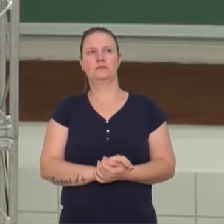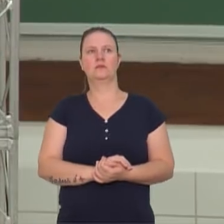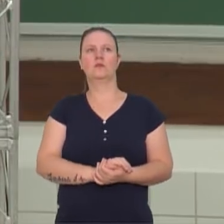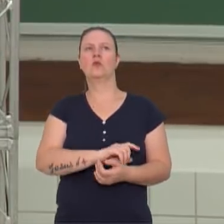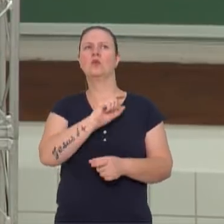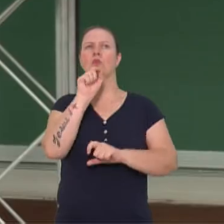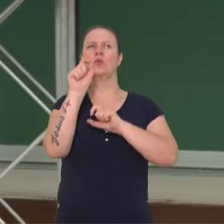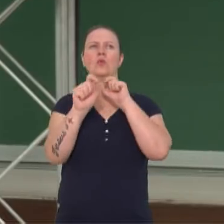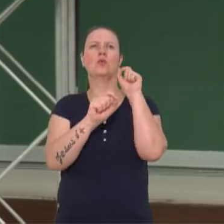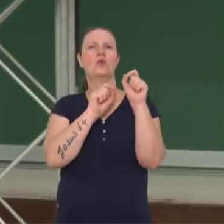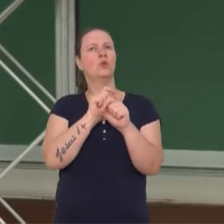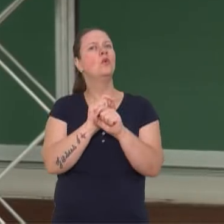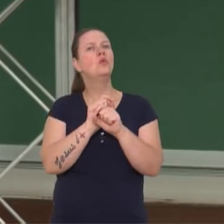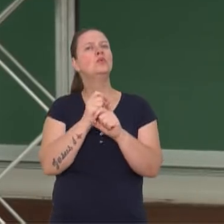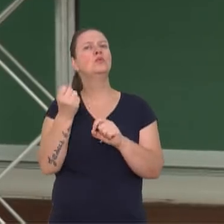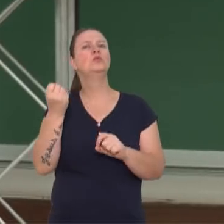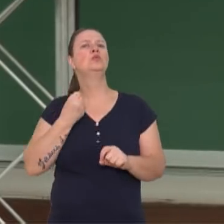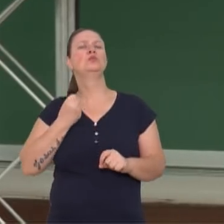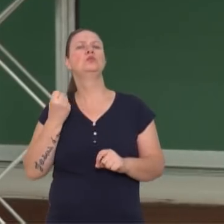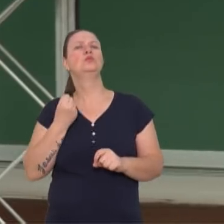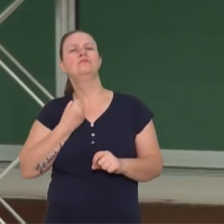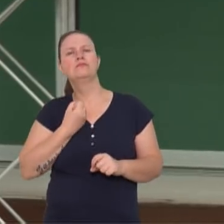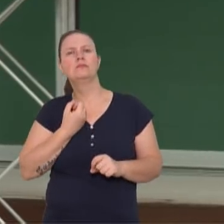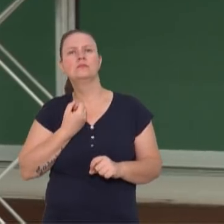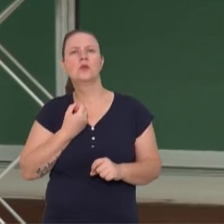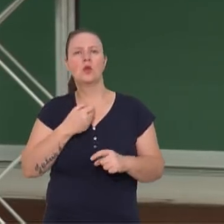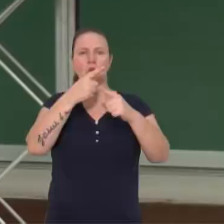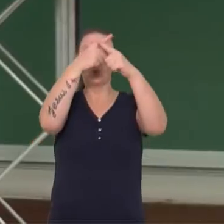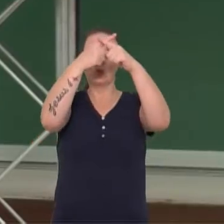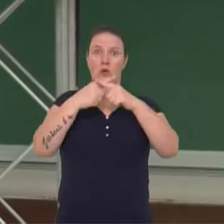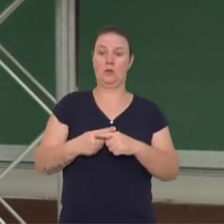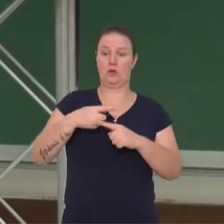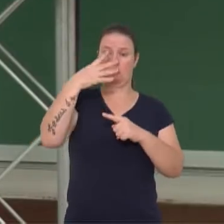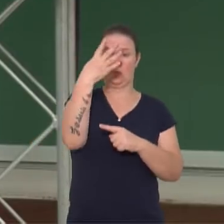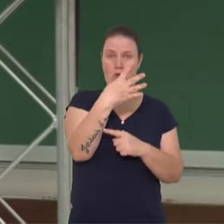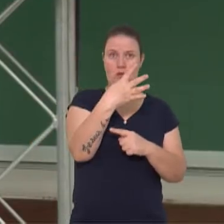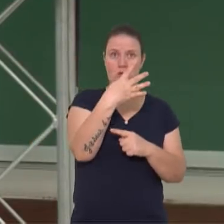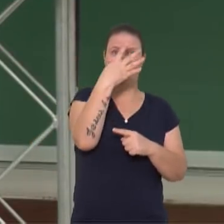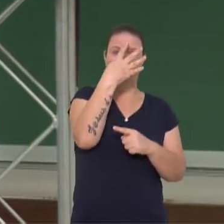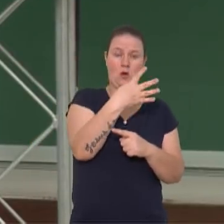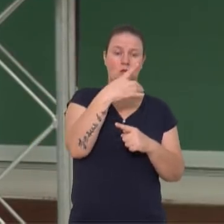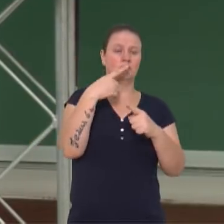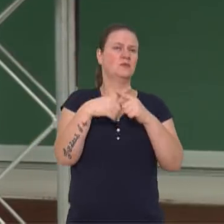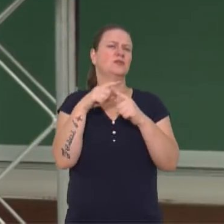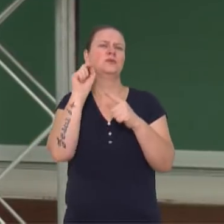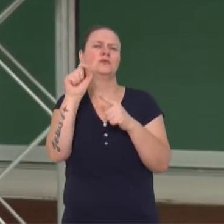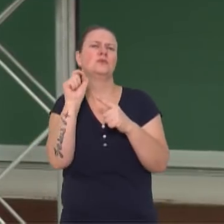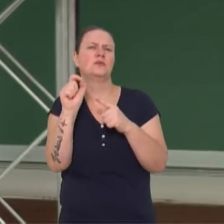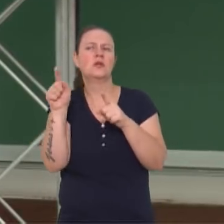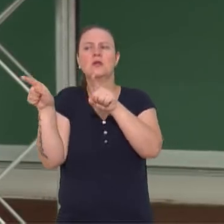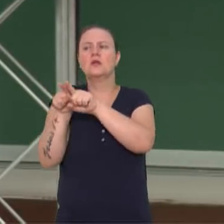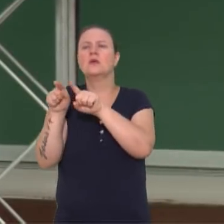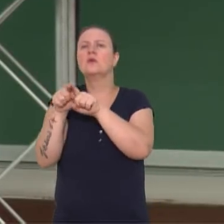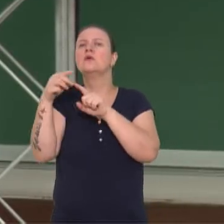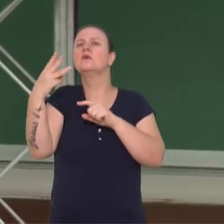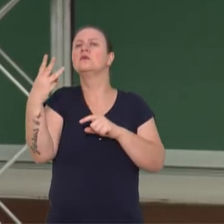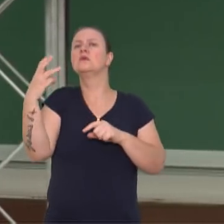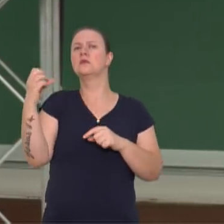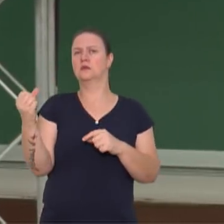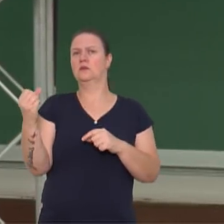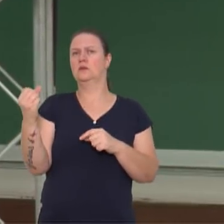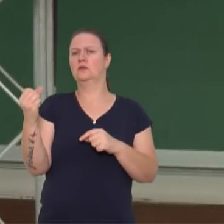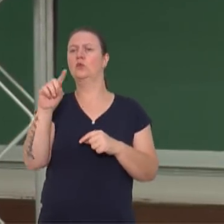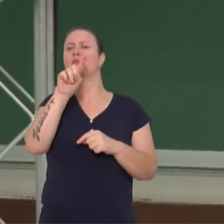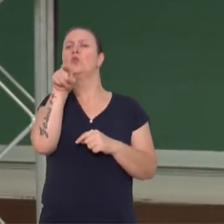número da tabuada do 4 que vezes 4 dá 36? Lembra? Eu posso pensar na operação